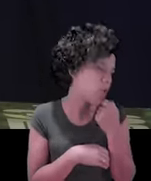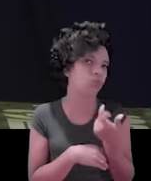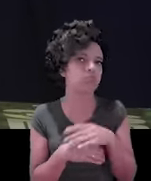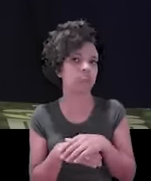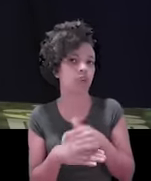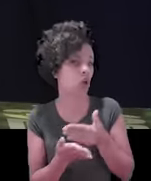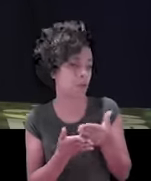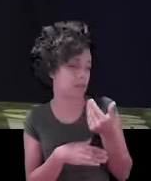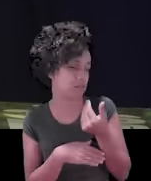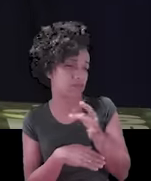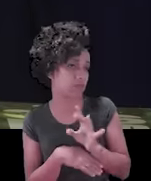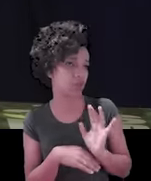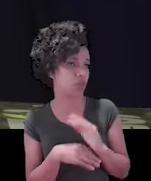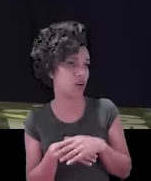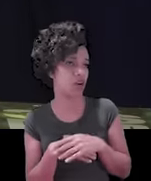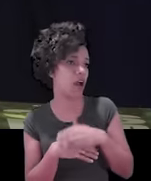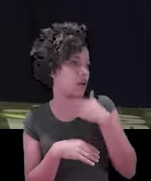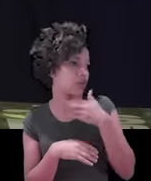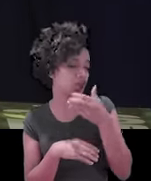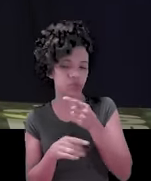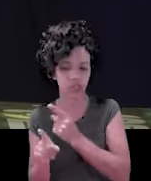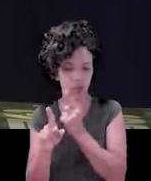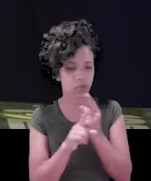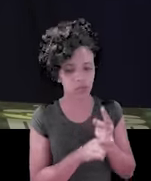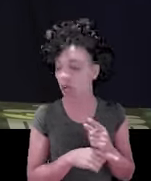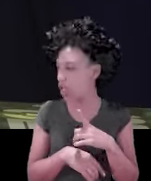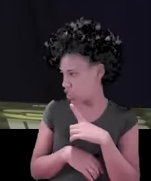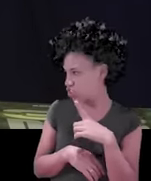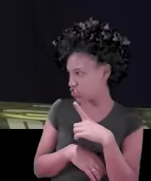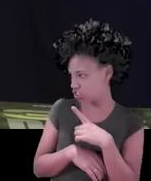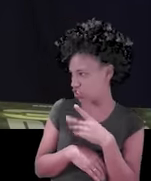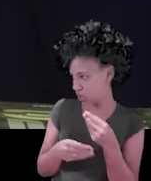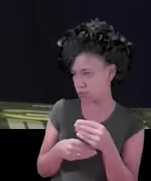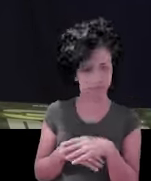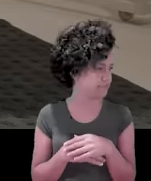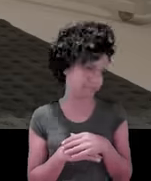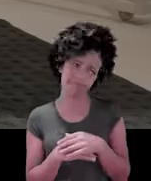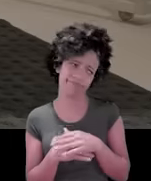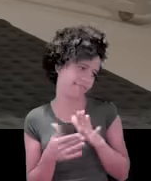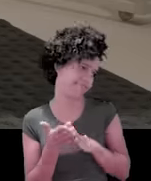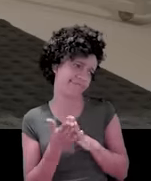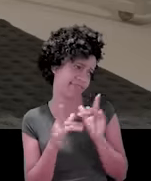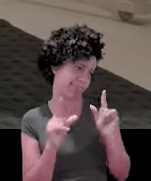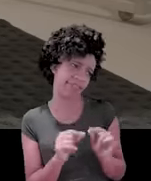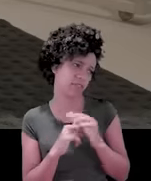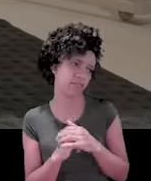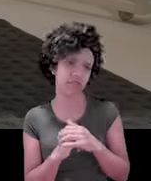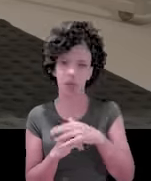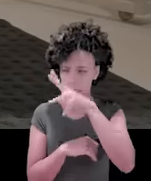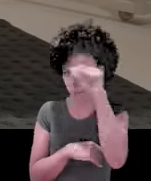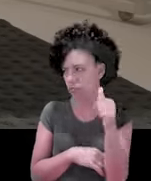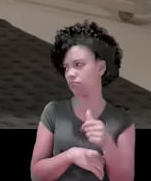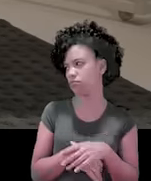eu começou pode quando tu achar meu caminho tinha muita coisa assim não não nada quase nada fala a